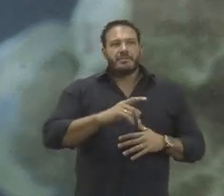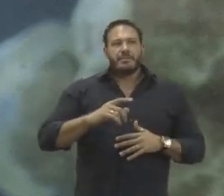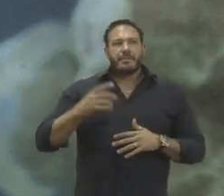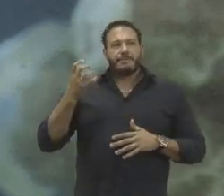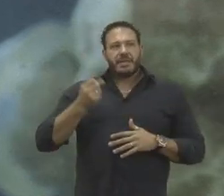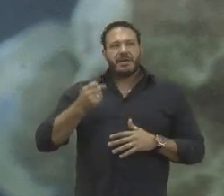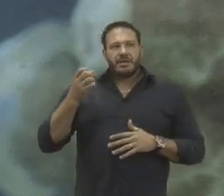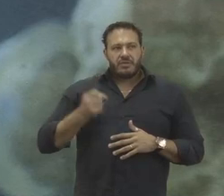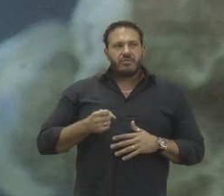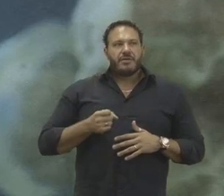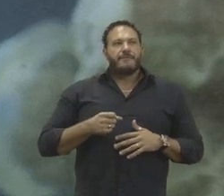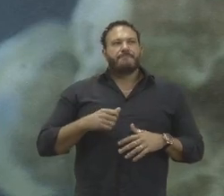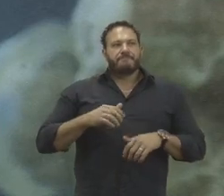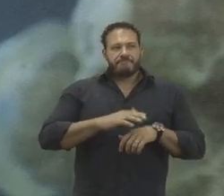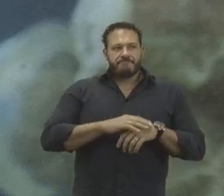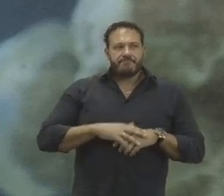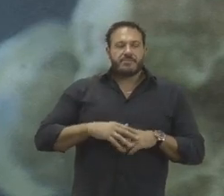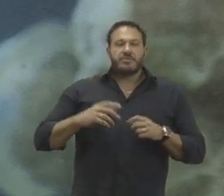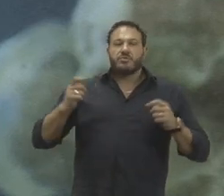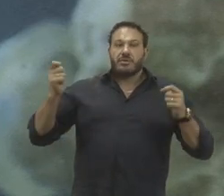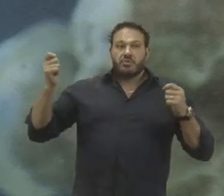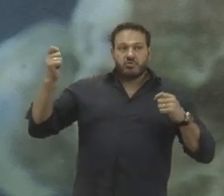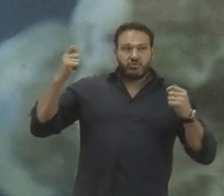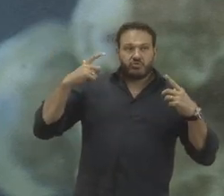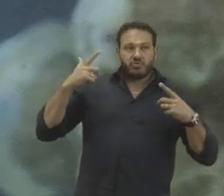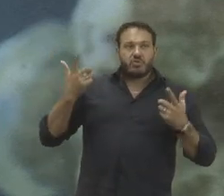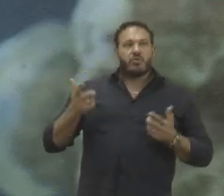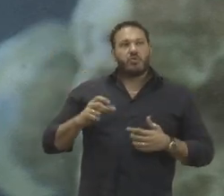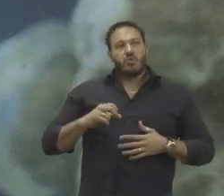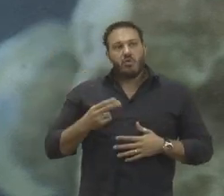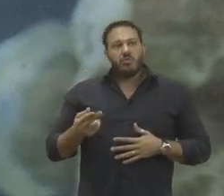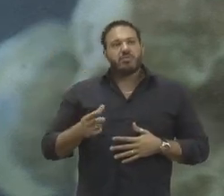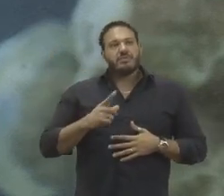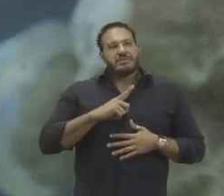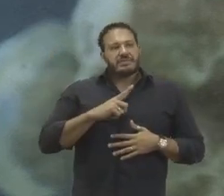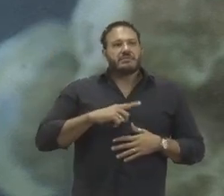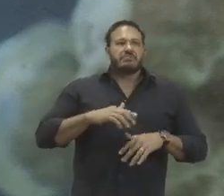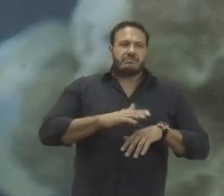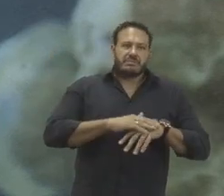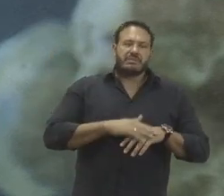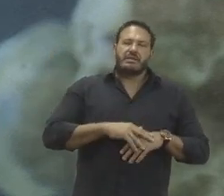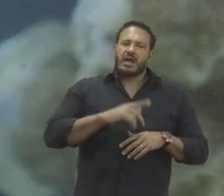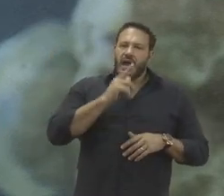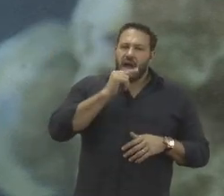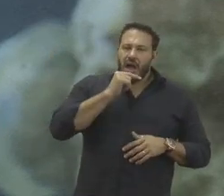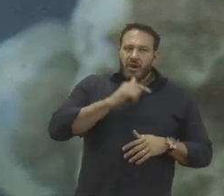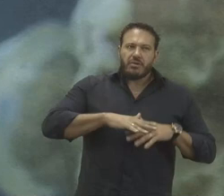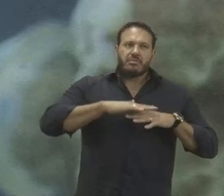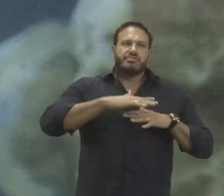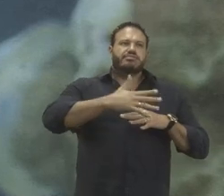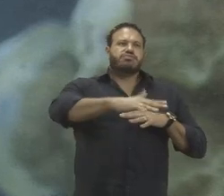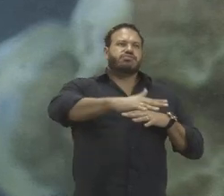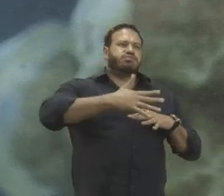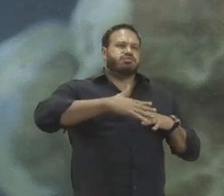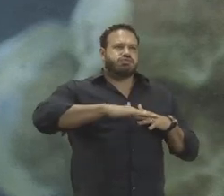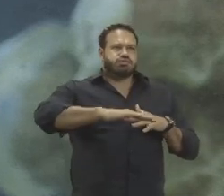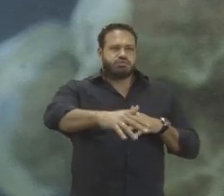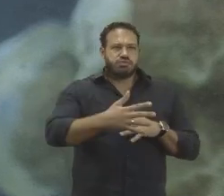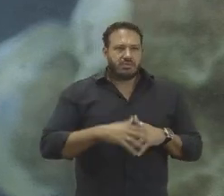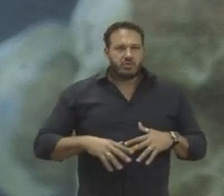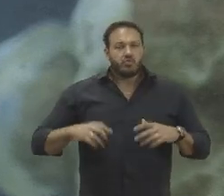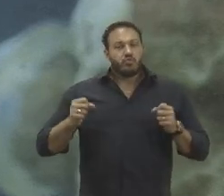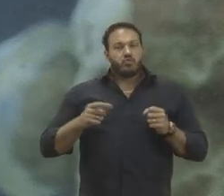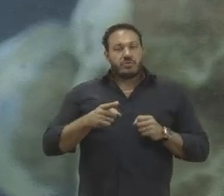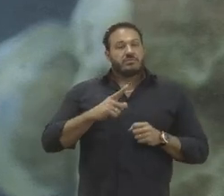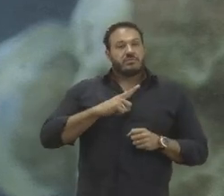90% do calor do sol ou você tem água escura do mar né Eh